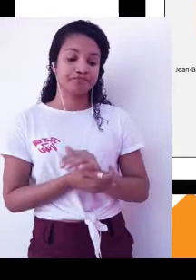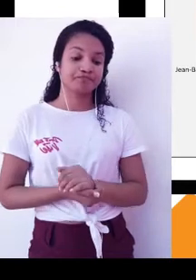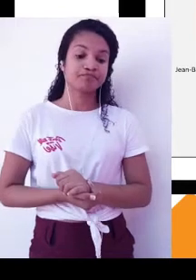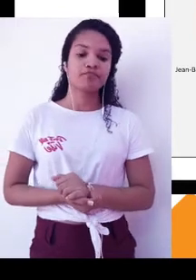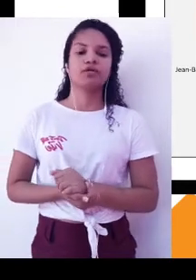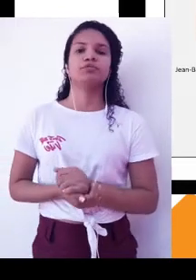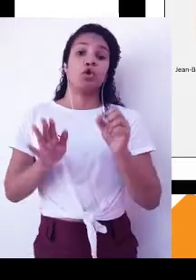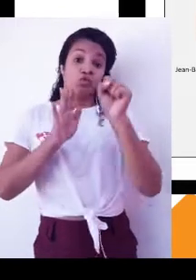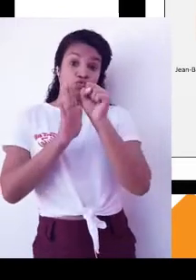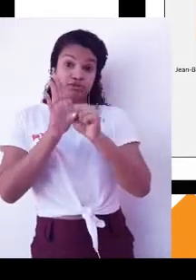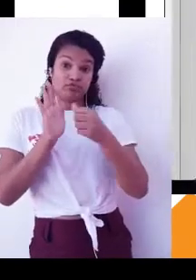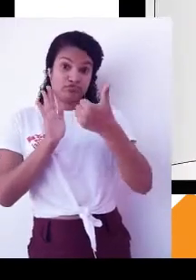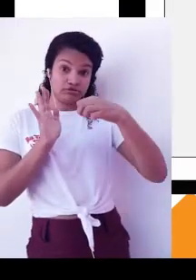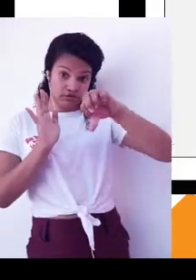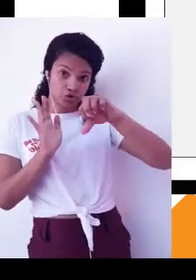século XIX,